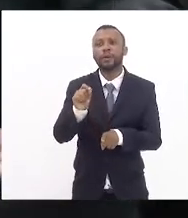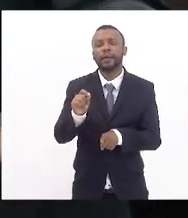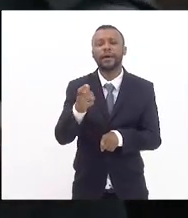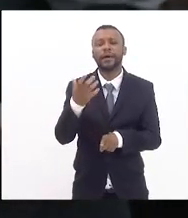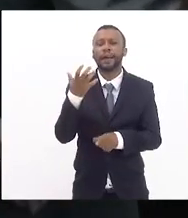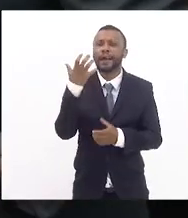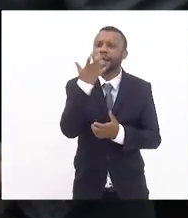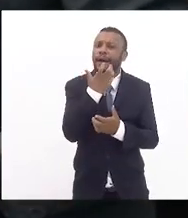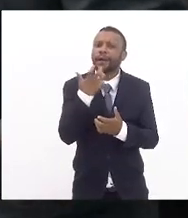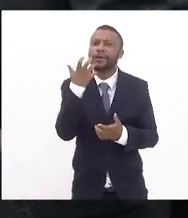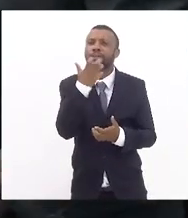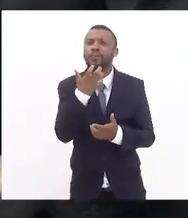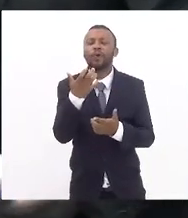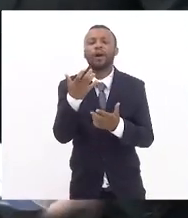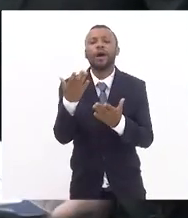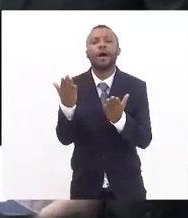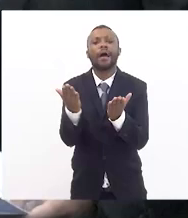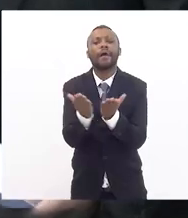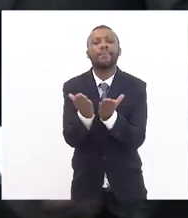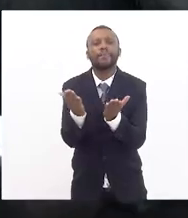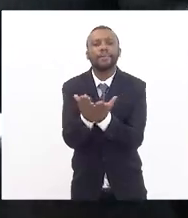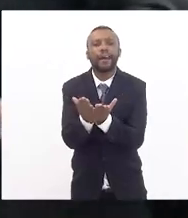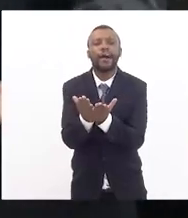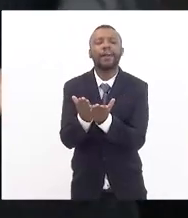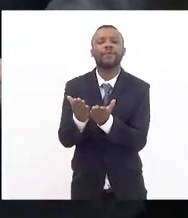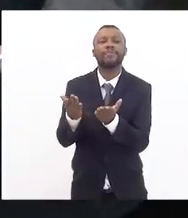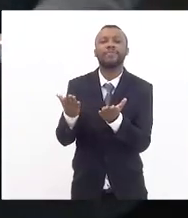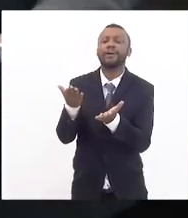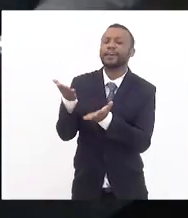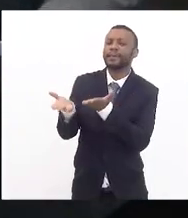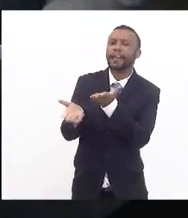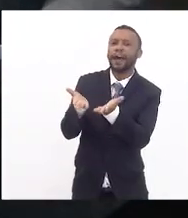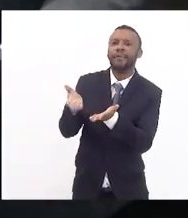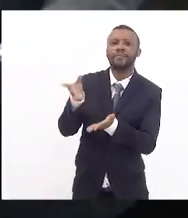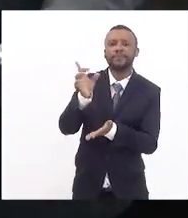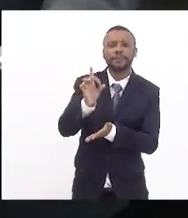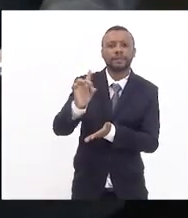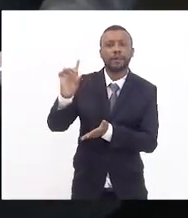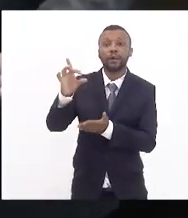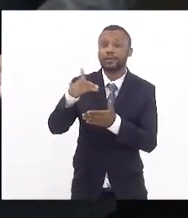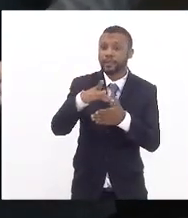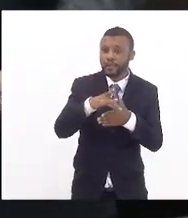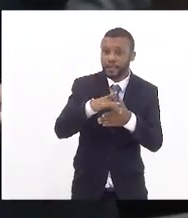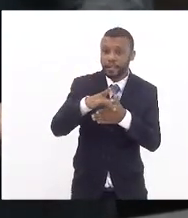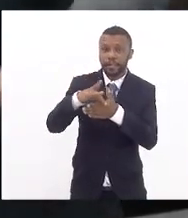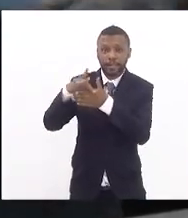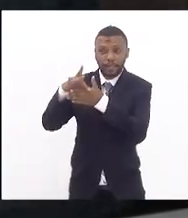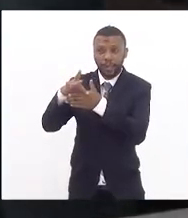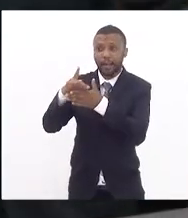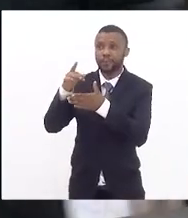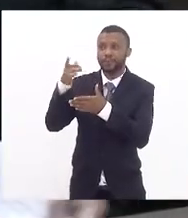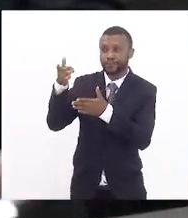cantor evangélico, servo de Deus e liderado de Vossa Excelência.